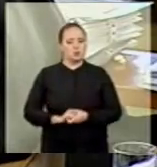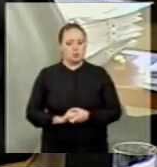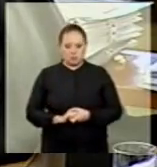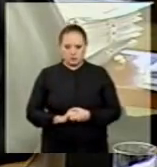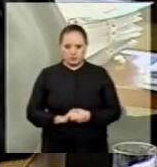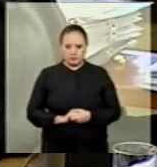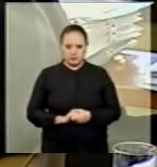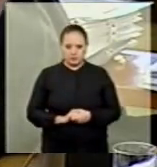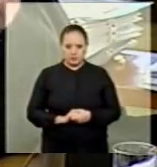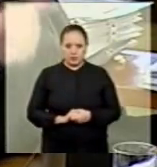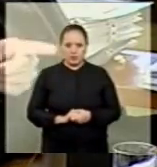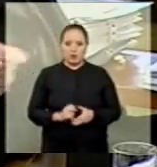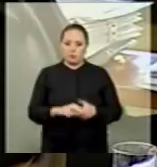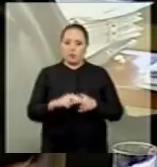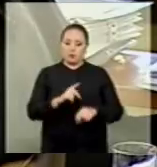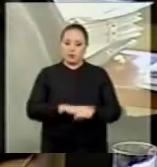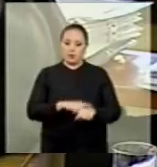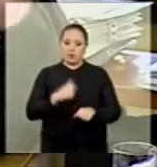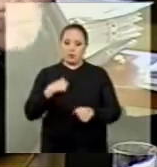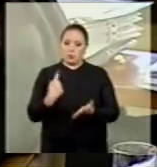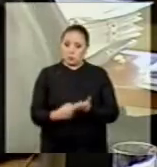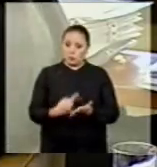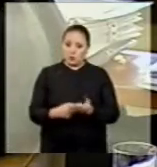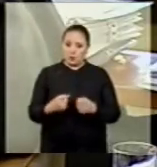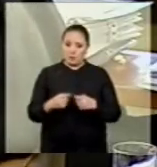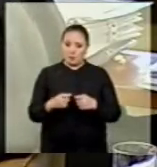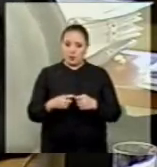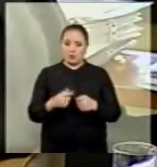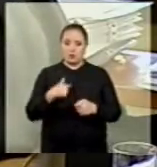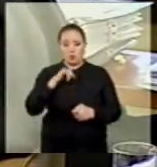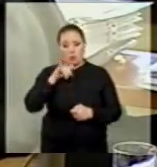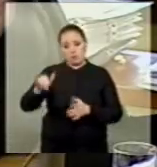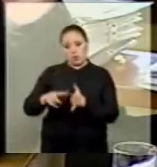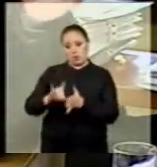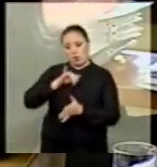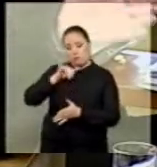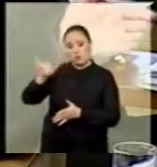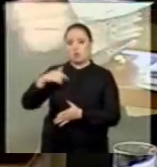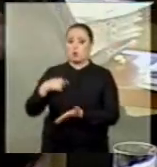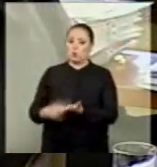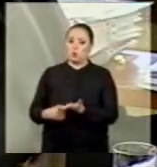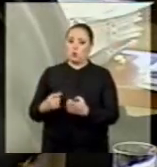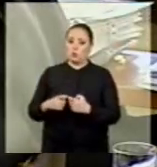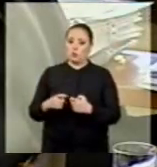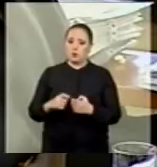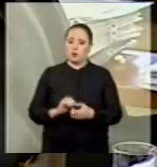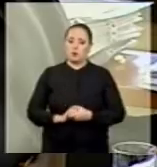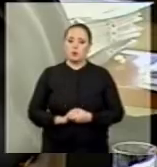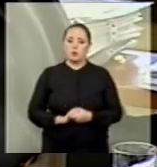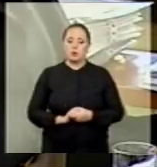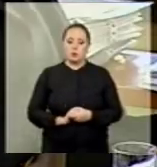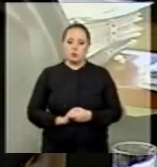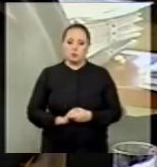Diante do adiantado da hora, eu tenho um compromisso médico agora aqui no posto, como avisei a Vossa Excelência, e o ministro